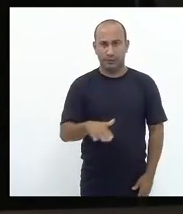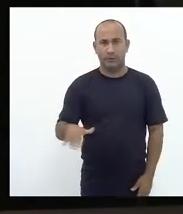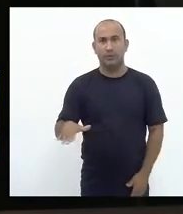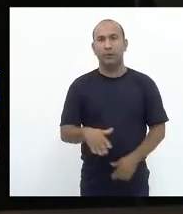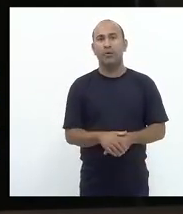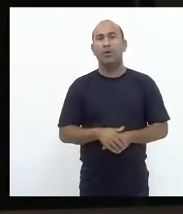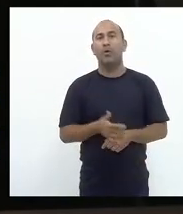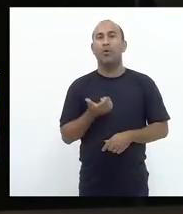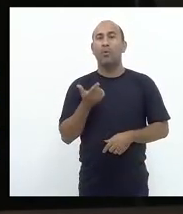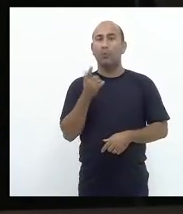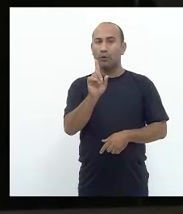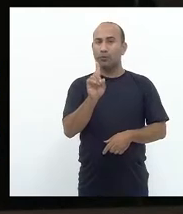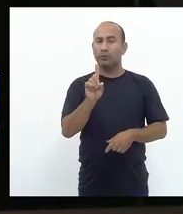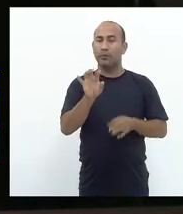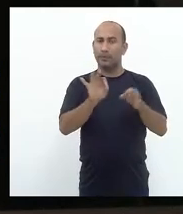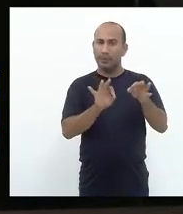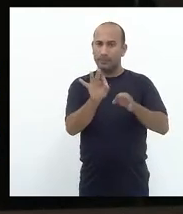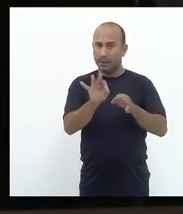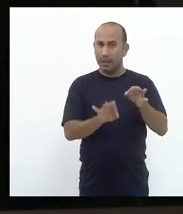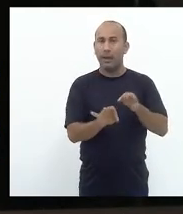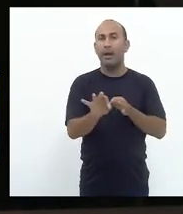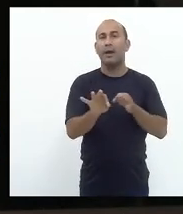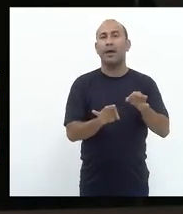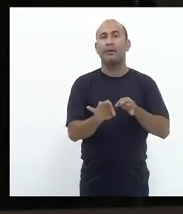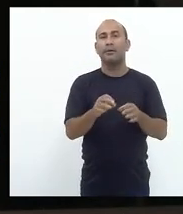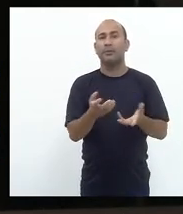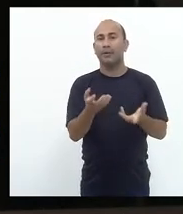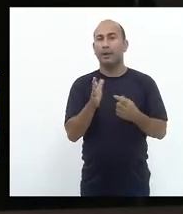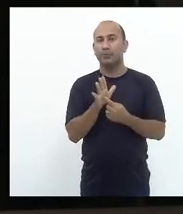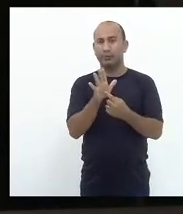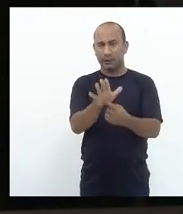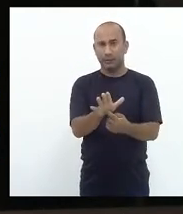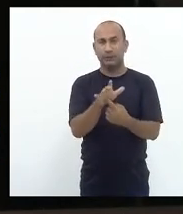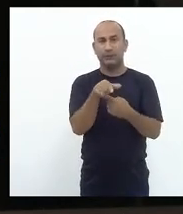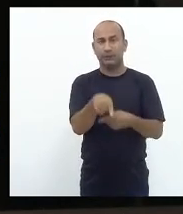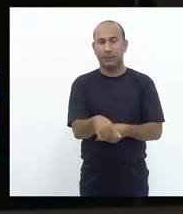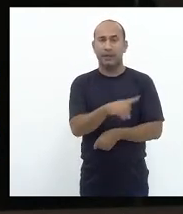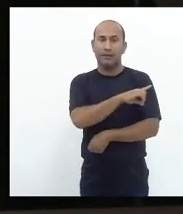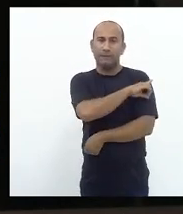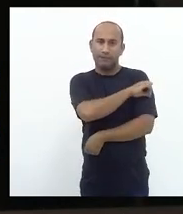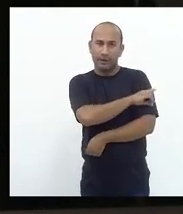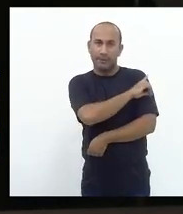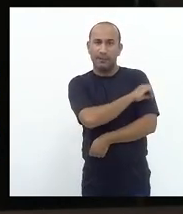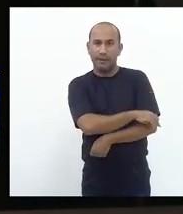Outro projeto que eu quero trazer aqui é o projeto da enfermeira Rejane, que